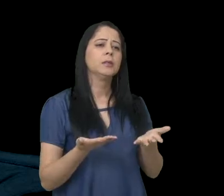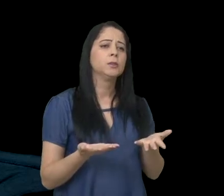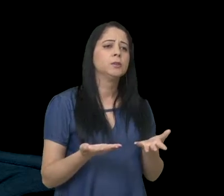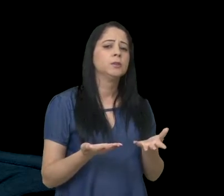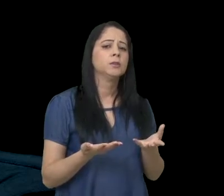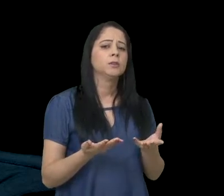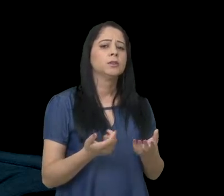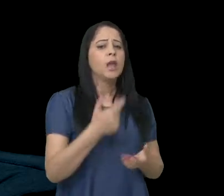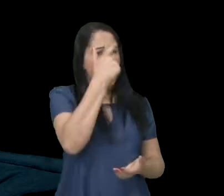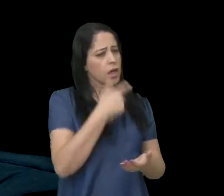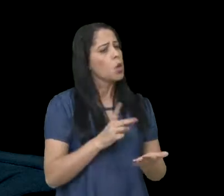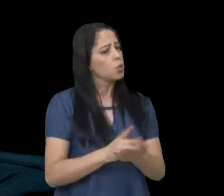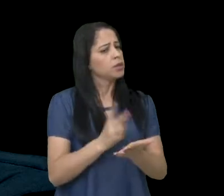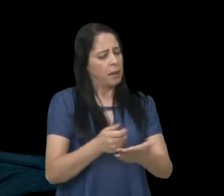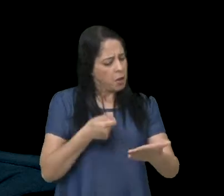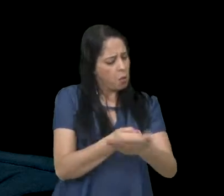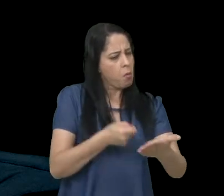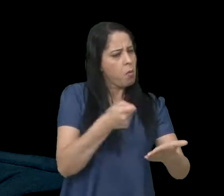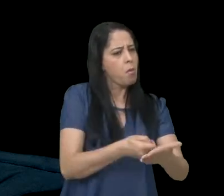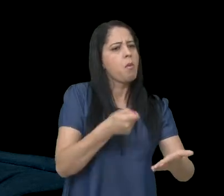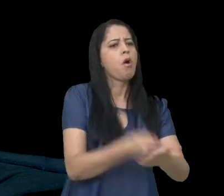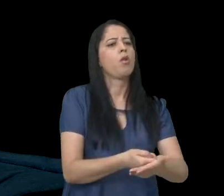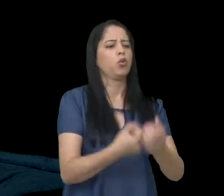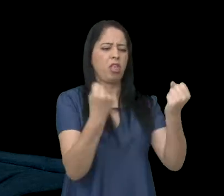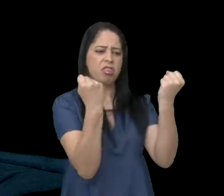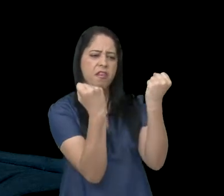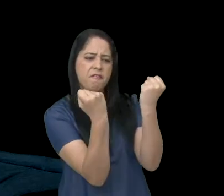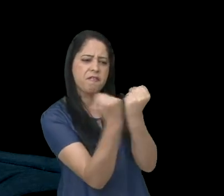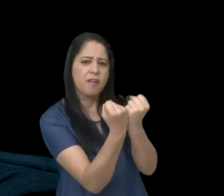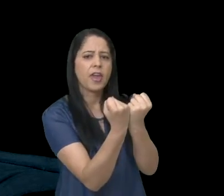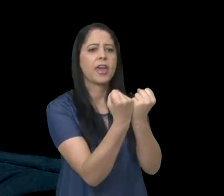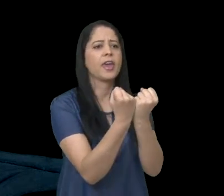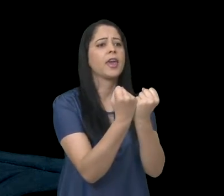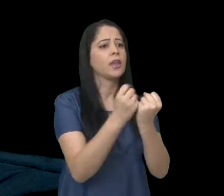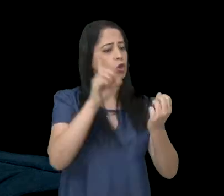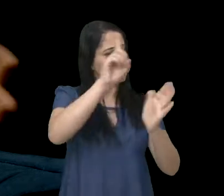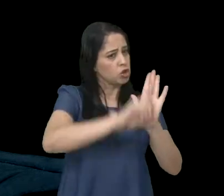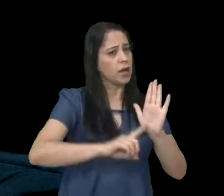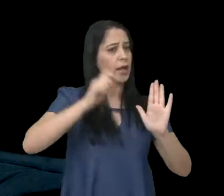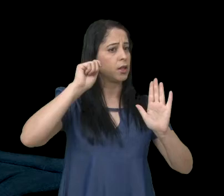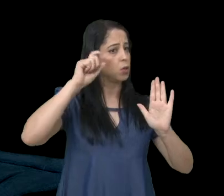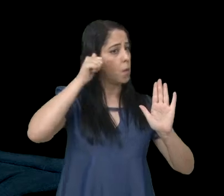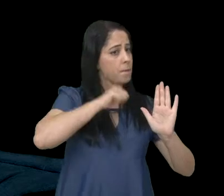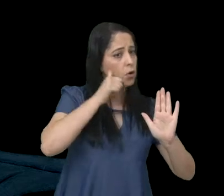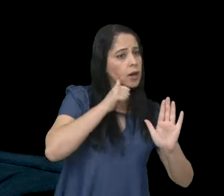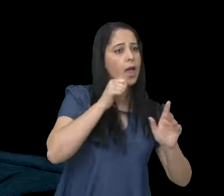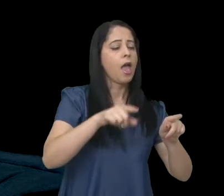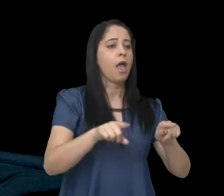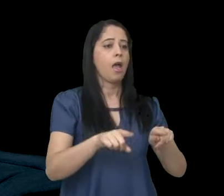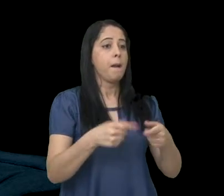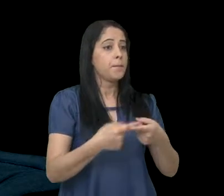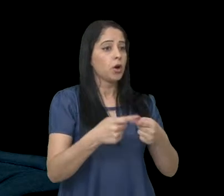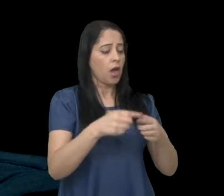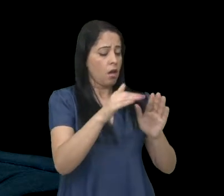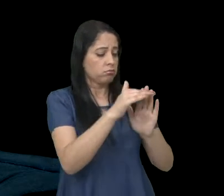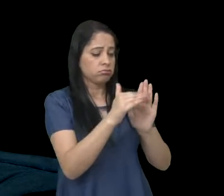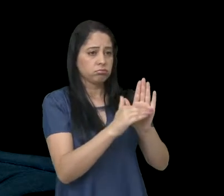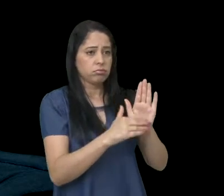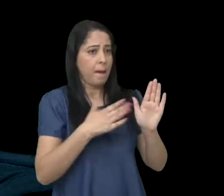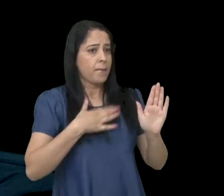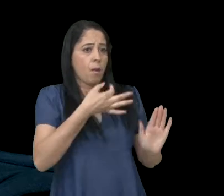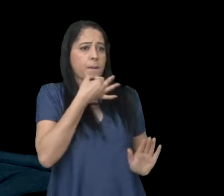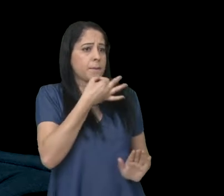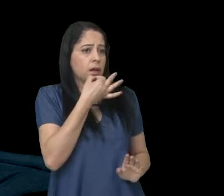premissas, faço Você toda a lutava minha... por Eu isso? luto, defendo os direitos das mulheres. Baseado nessas questões que eu acho